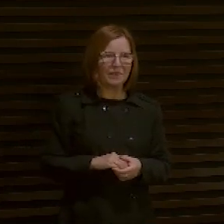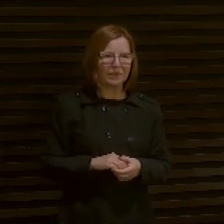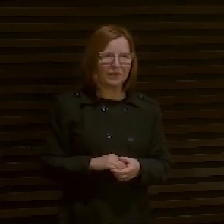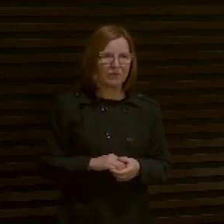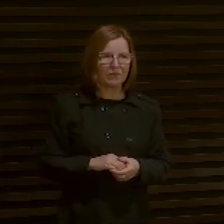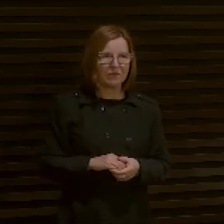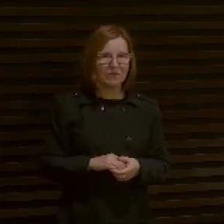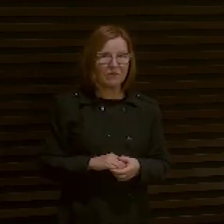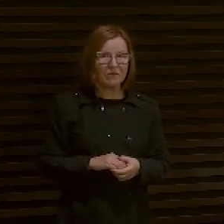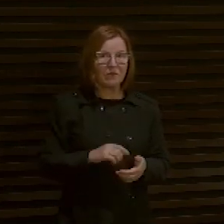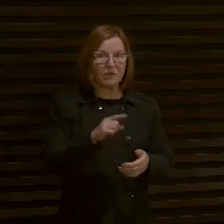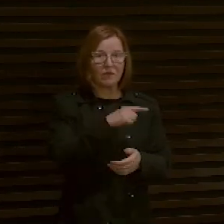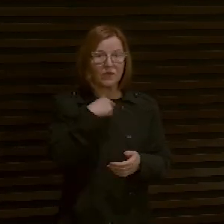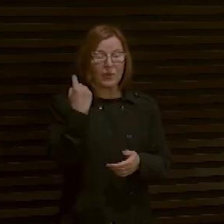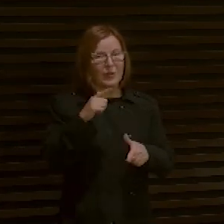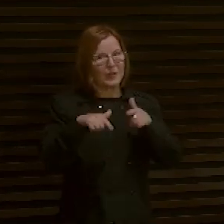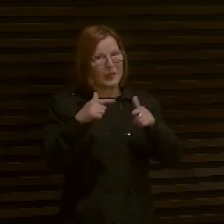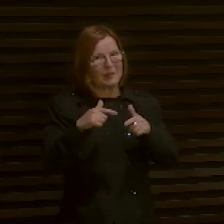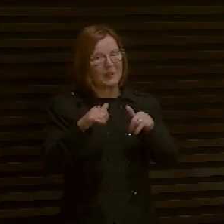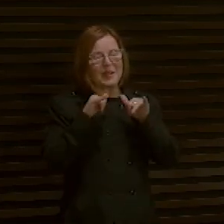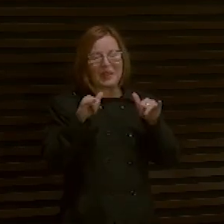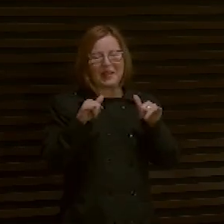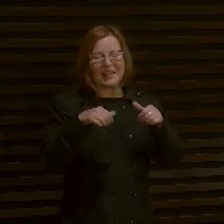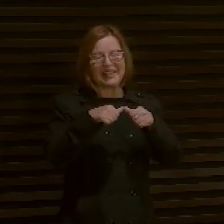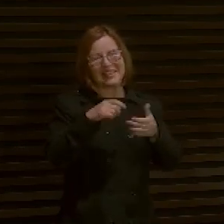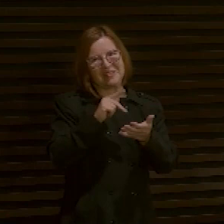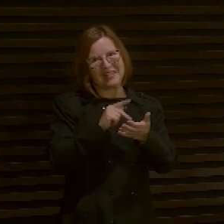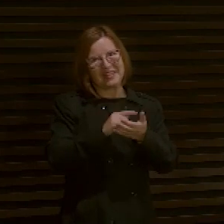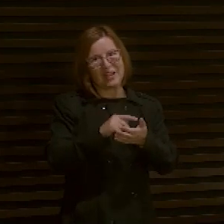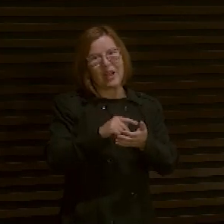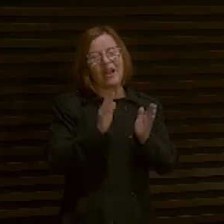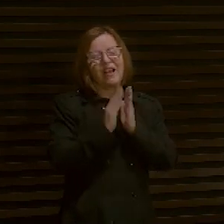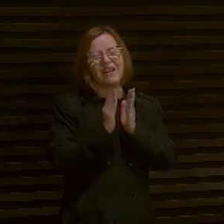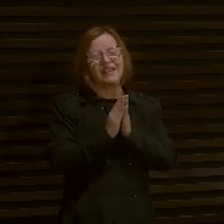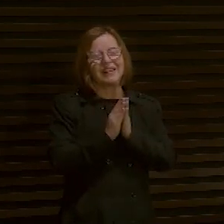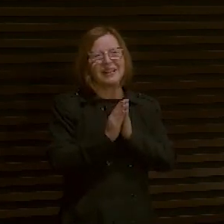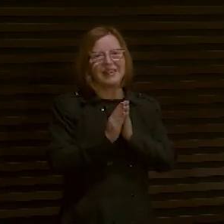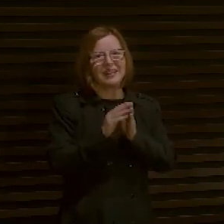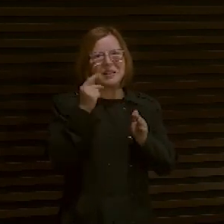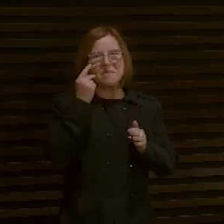O nosso papel, meus irmãos, é anunciar essa verdade e orar para que o Espírito Santo convença. Cri, por isso